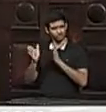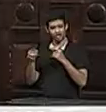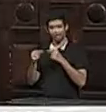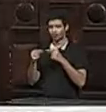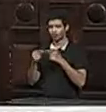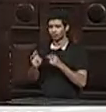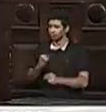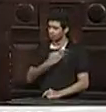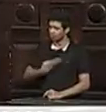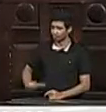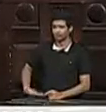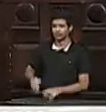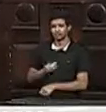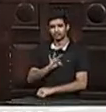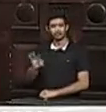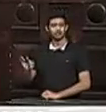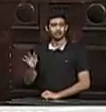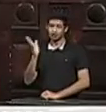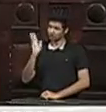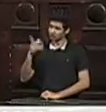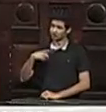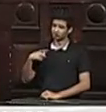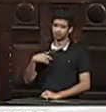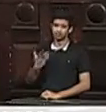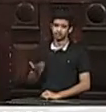governo federal.